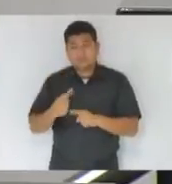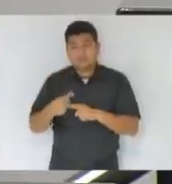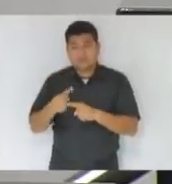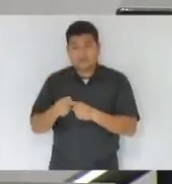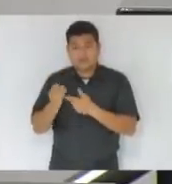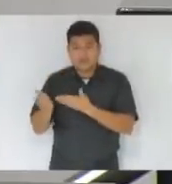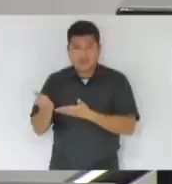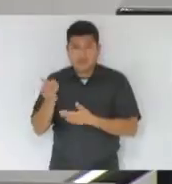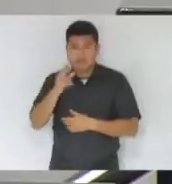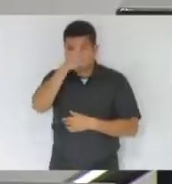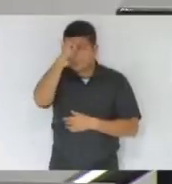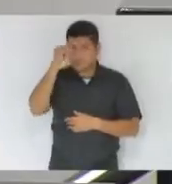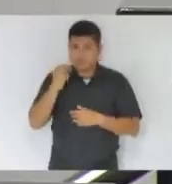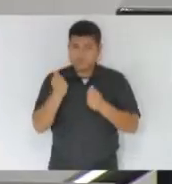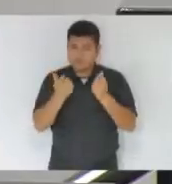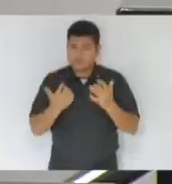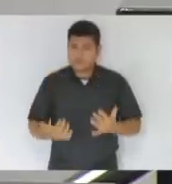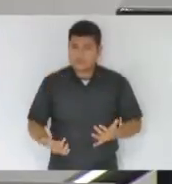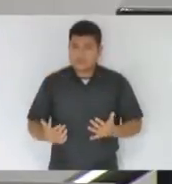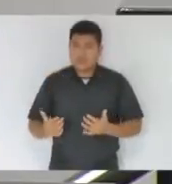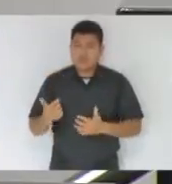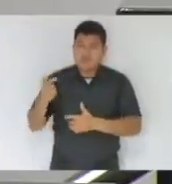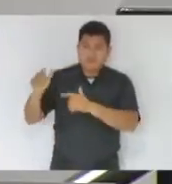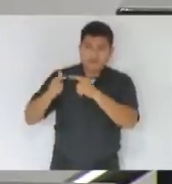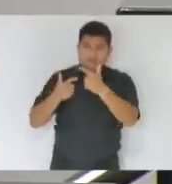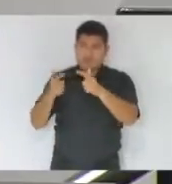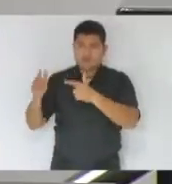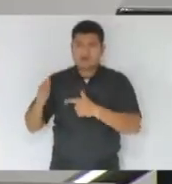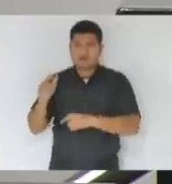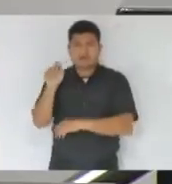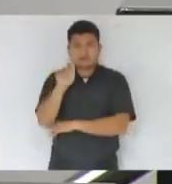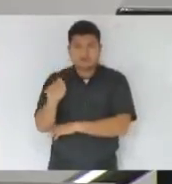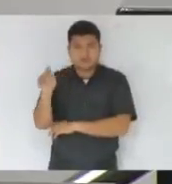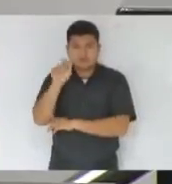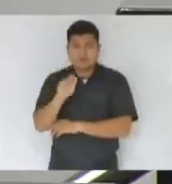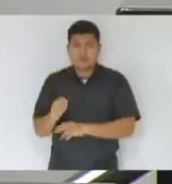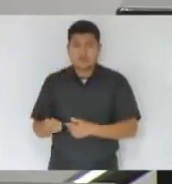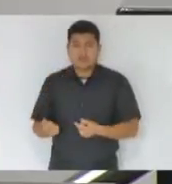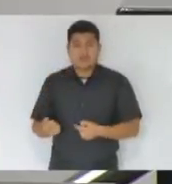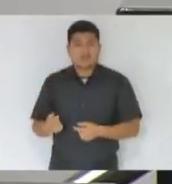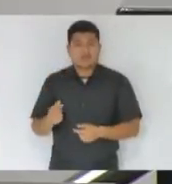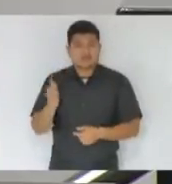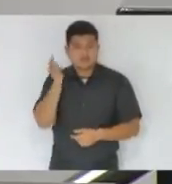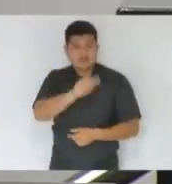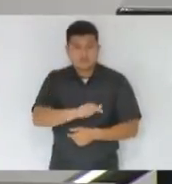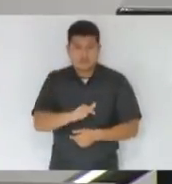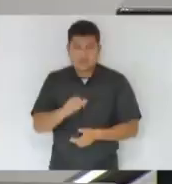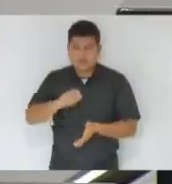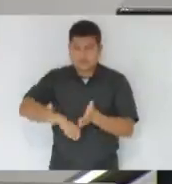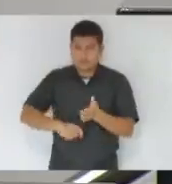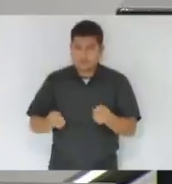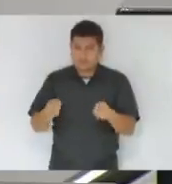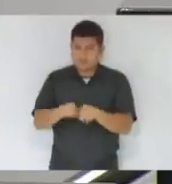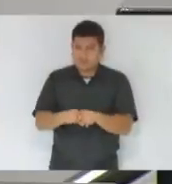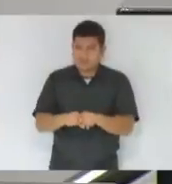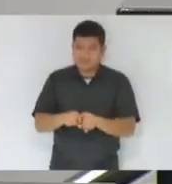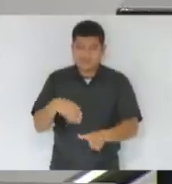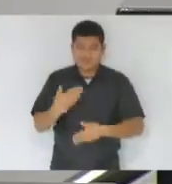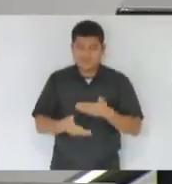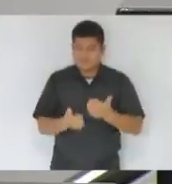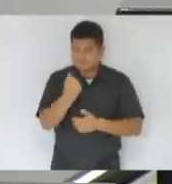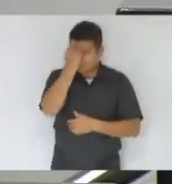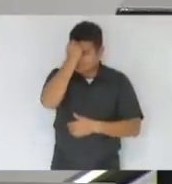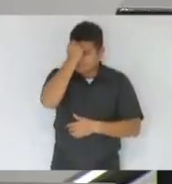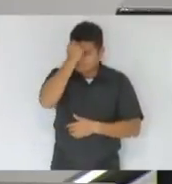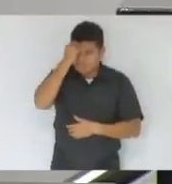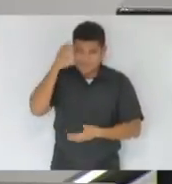outras prefeituras, em outras associações que fizeram o convênio, eles se arrependeram profundamente. Por que que